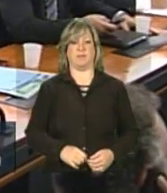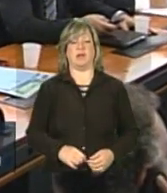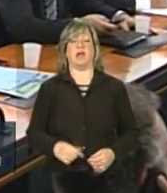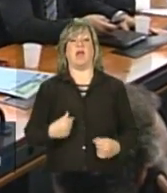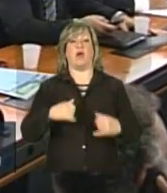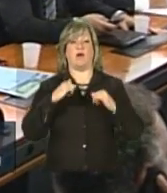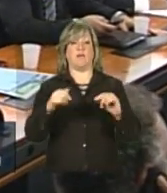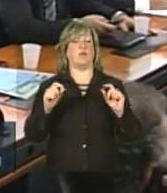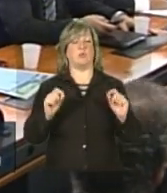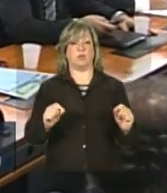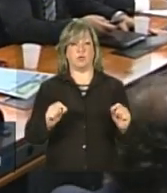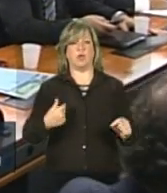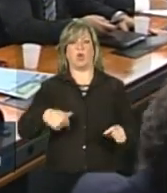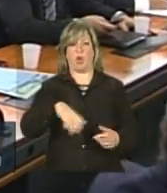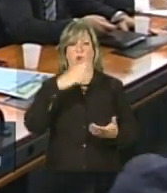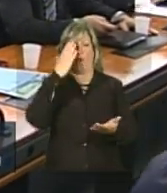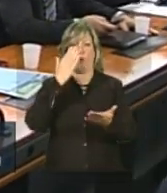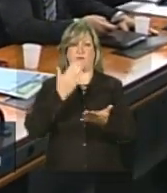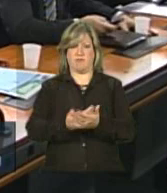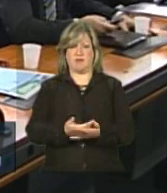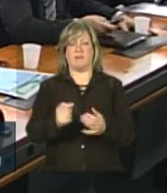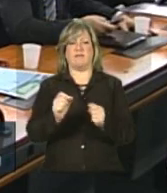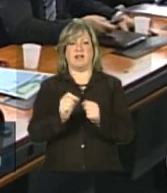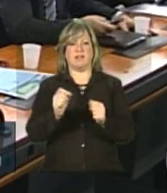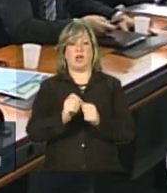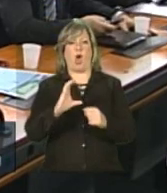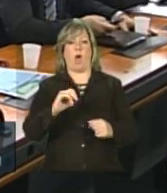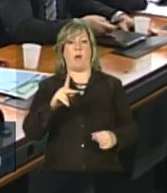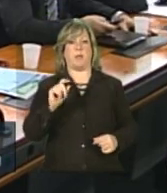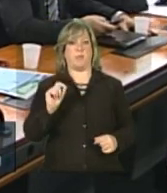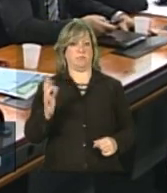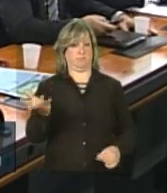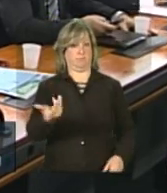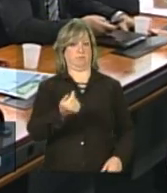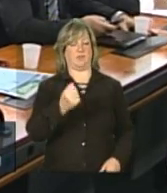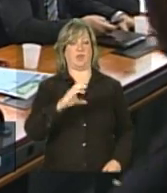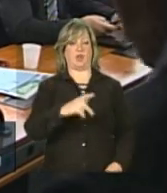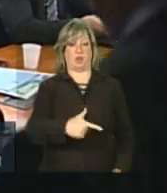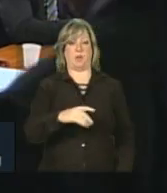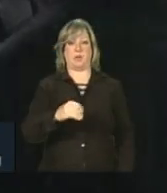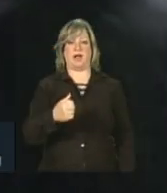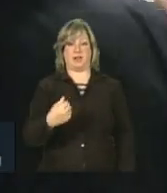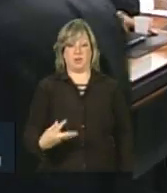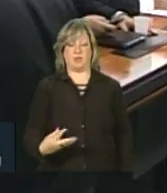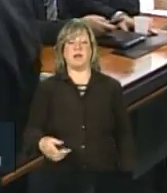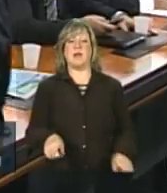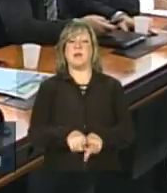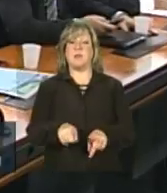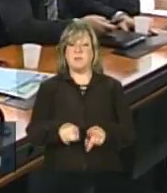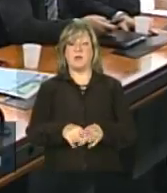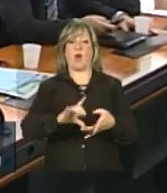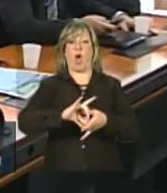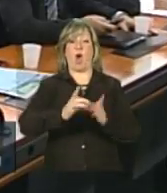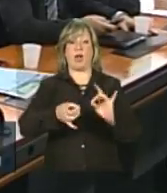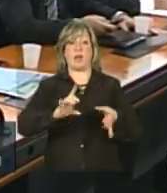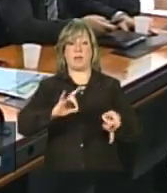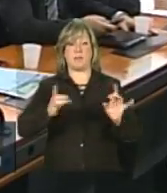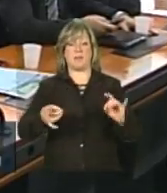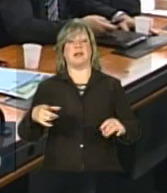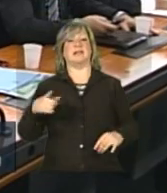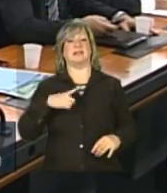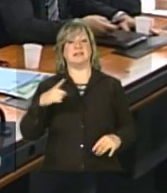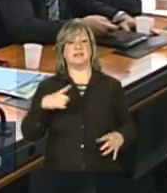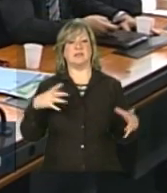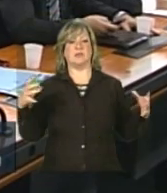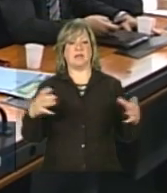nós temos confiança de fazer uma grande Copa em 2014. Assim como a preparação das Olimpíadas, que tem, na integração dos